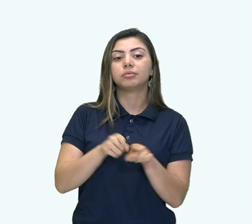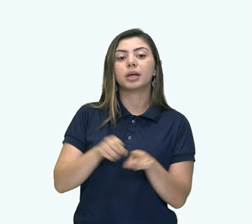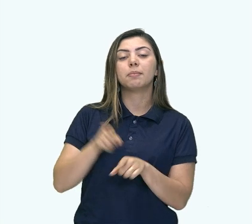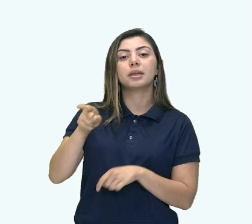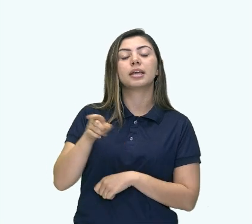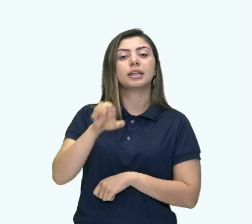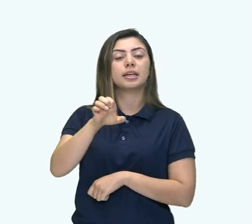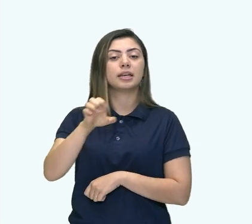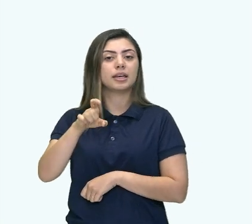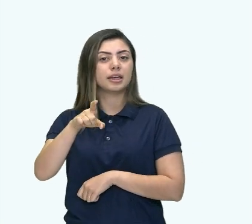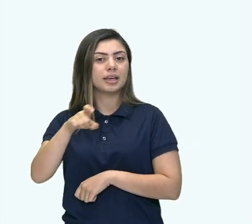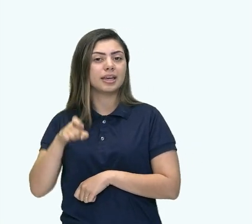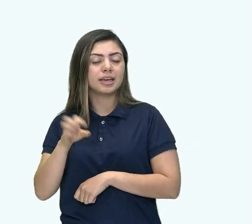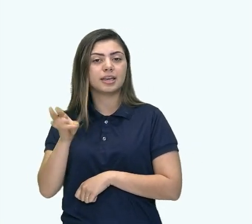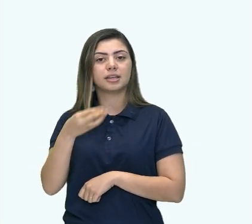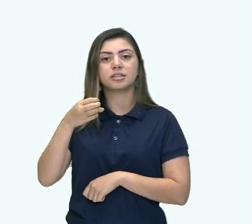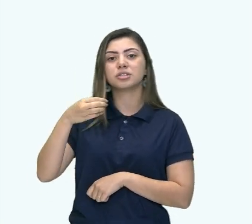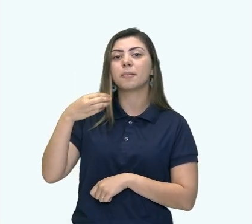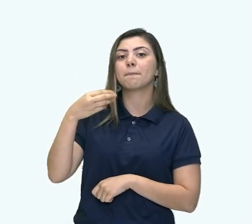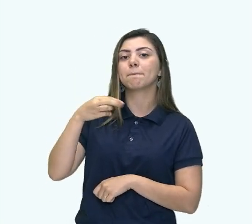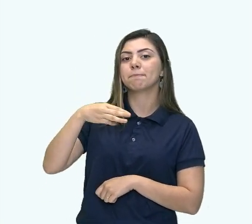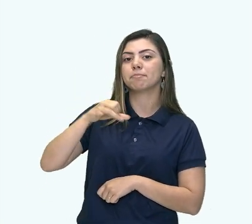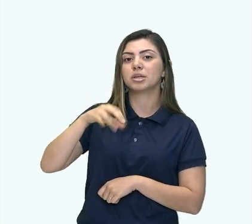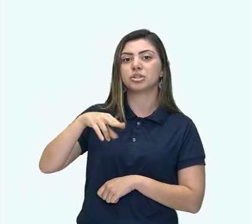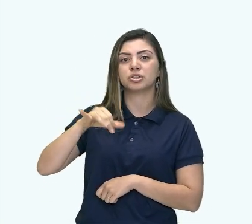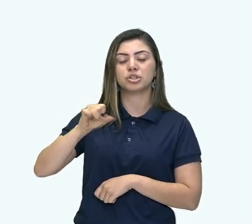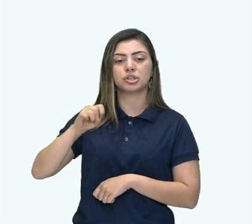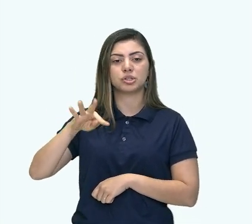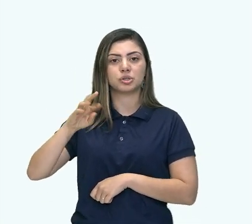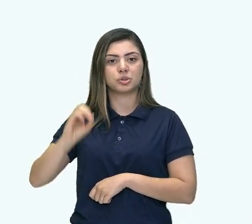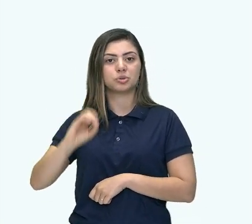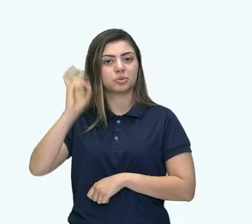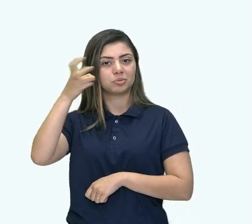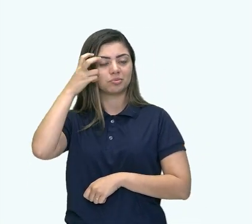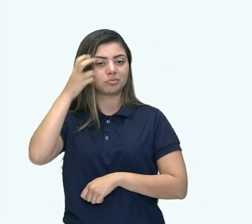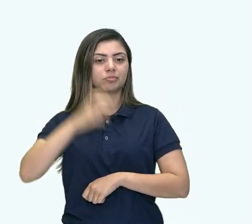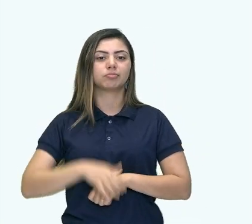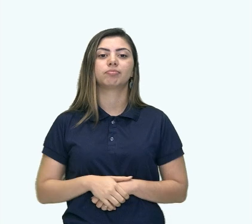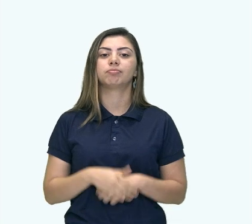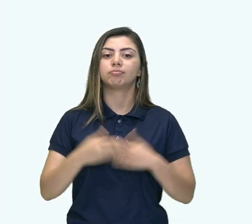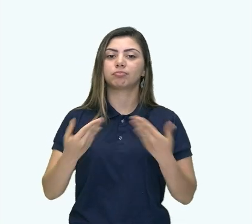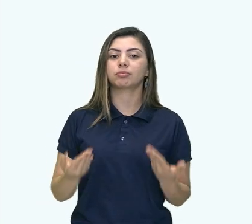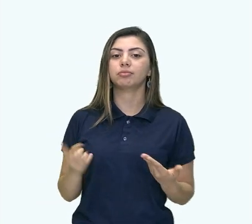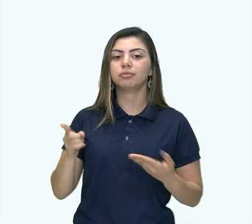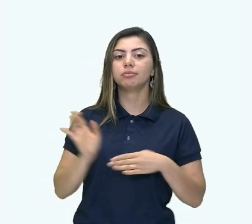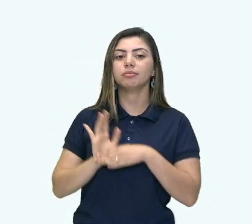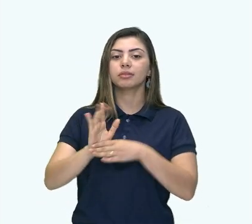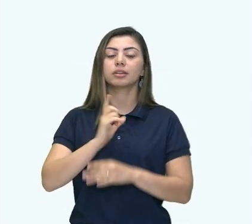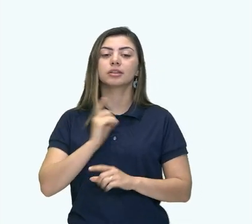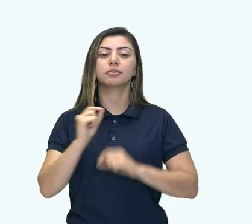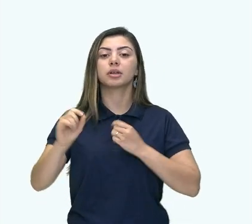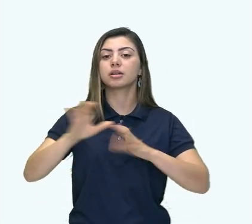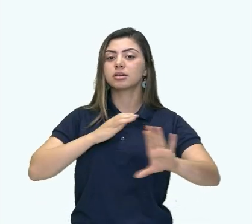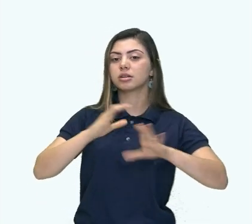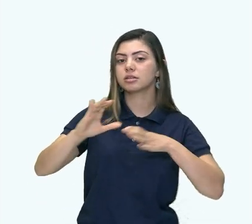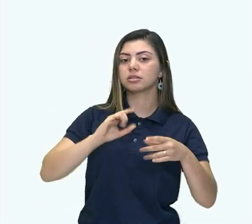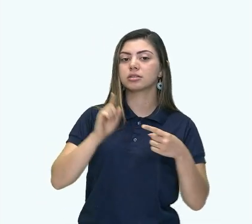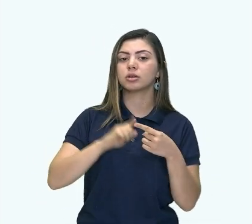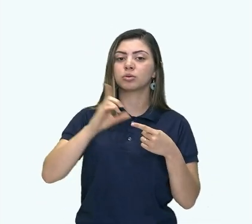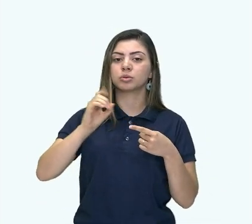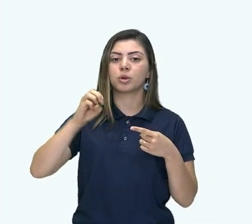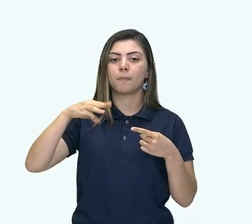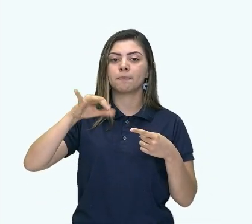brasileira. Entre as suas contribuições, eu tenho aqui em canções como Domingo no Parque e Geleia